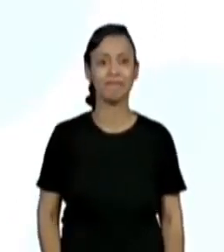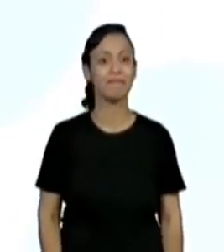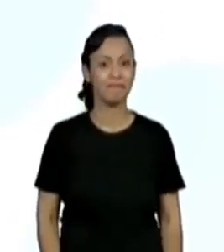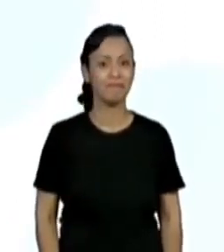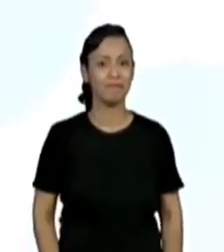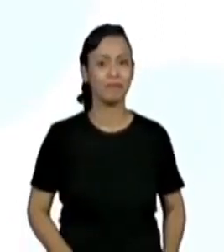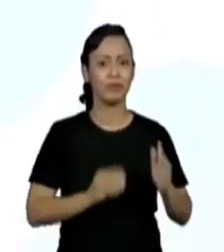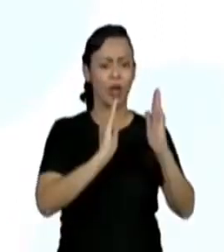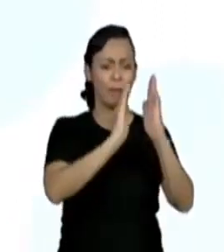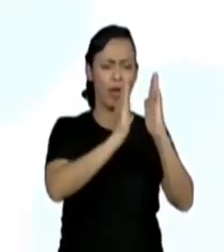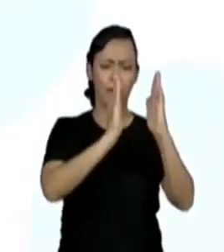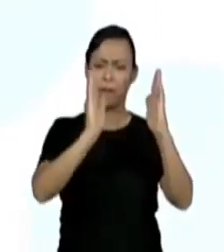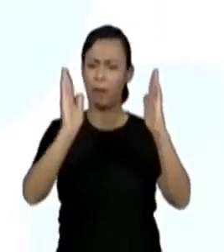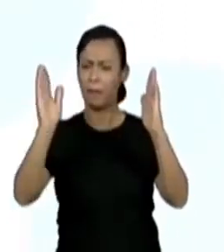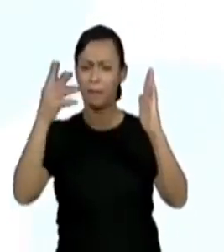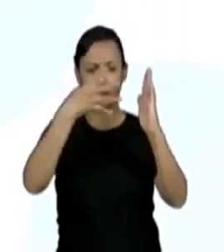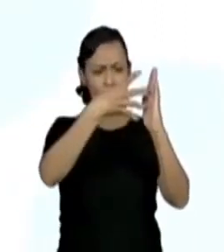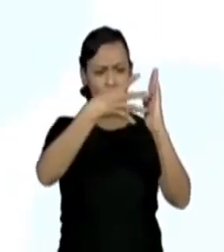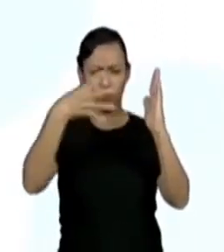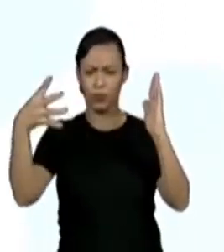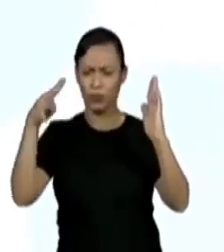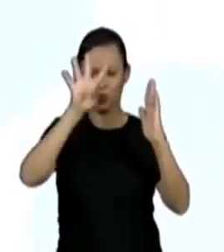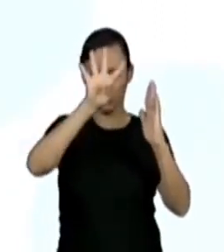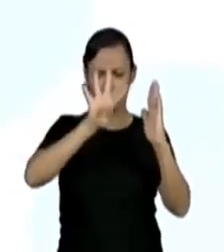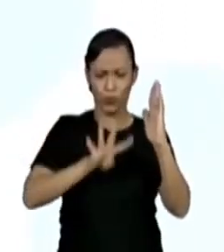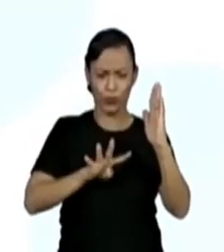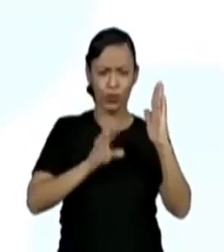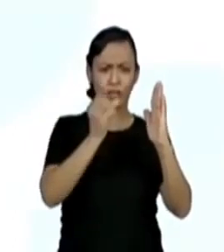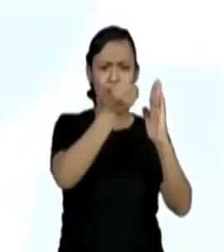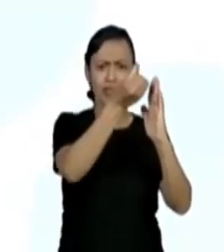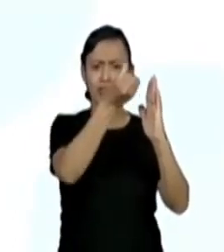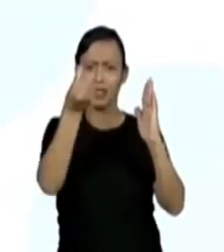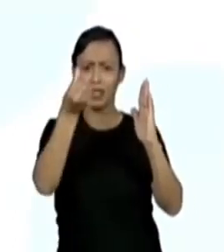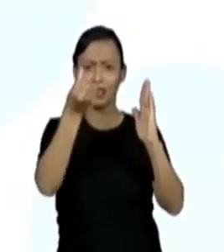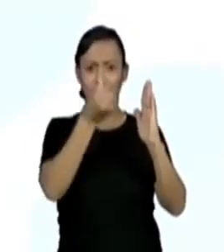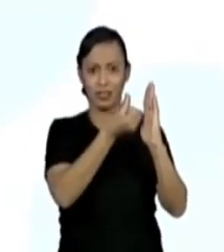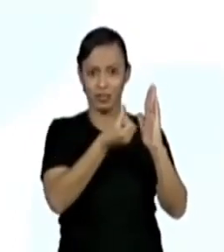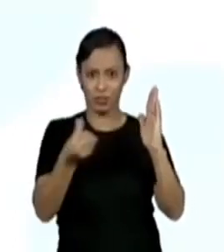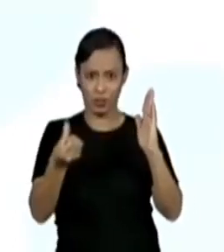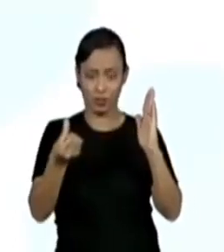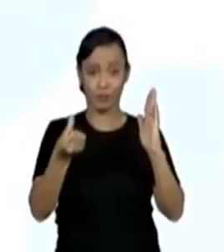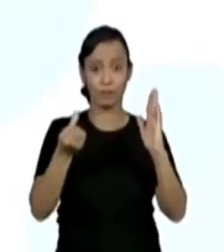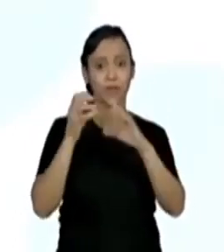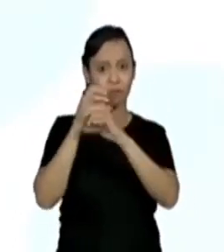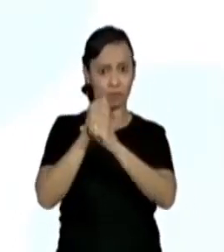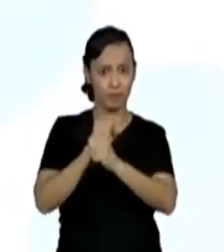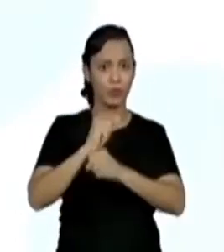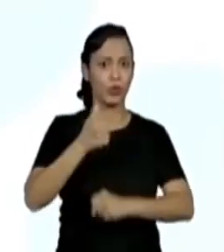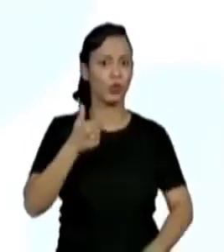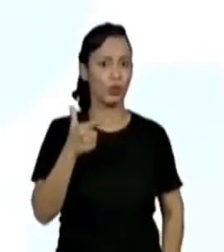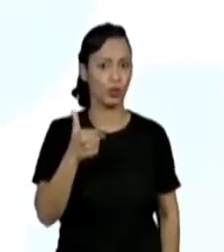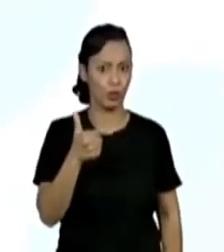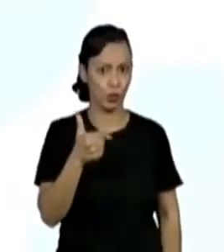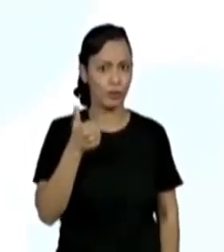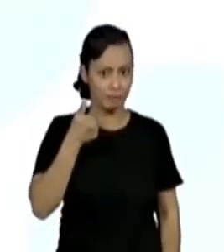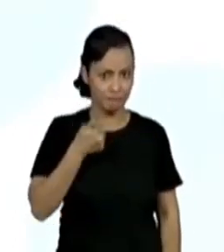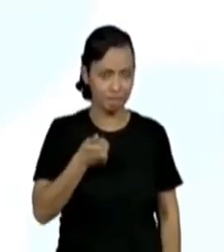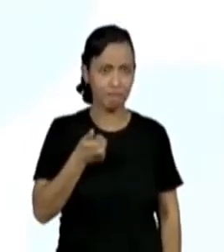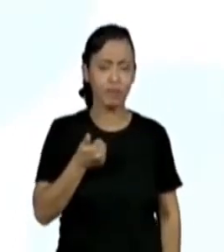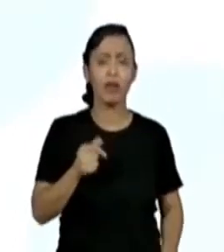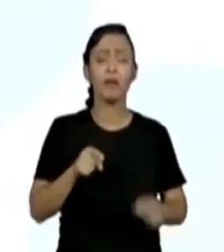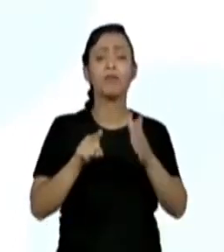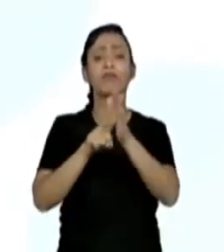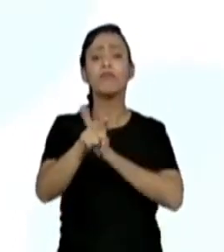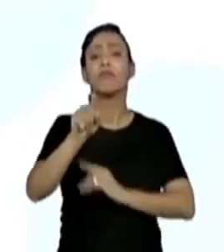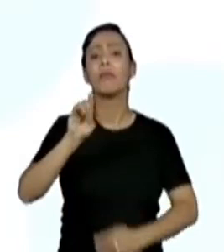partes agora vamos pensar em quantas partes foram pintadas vamos lá observem a figura